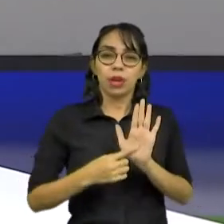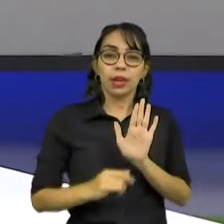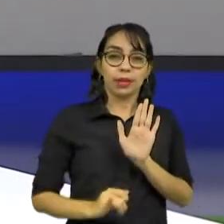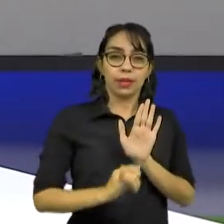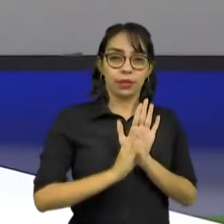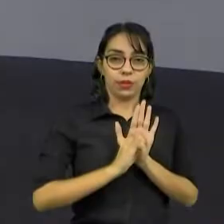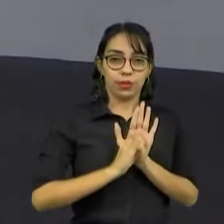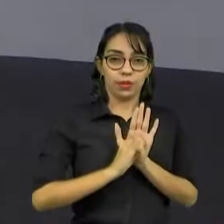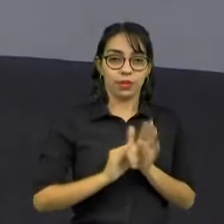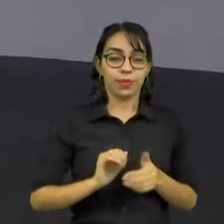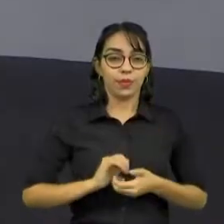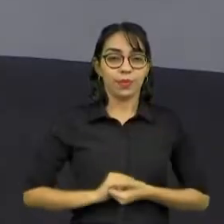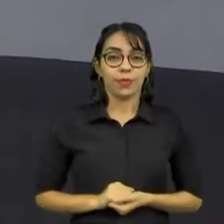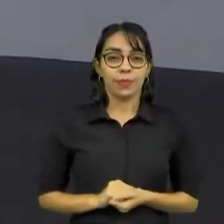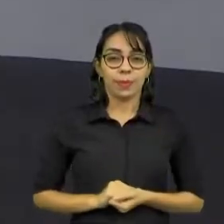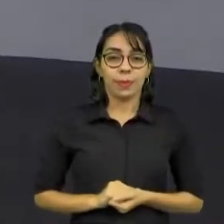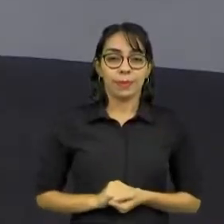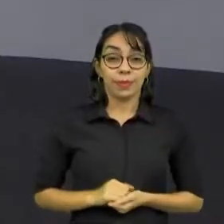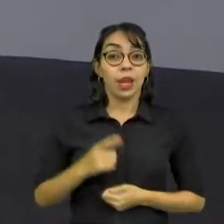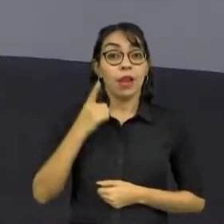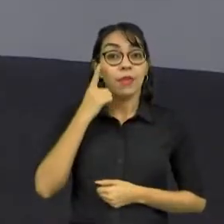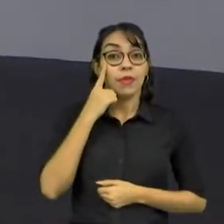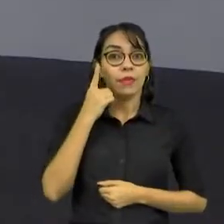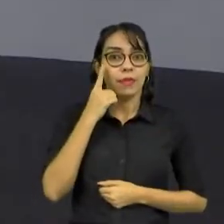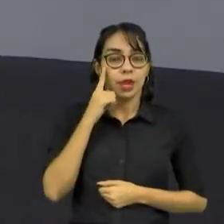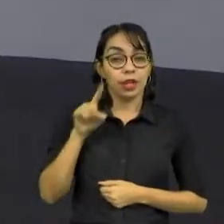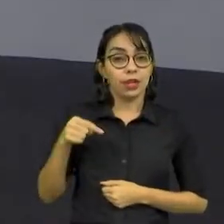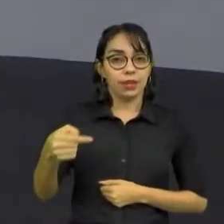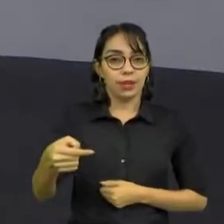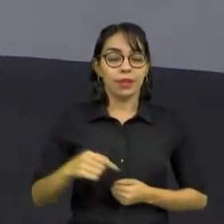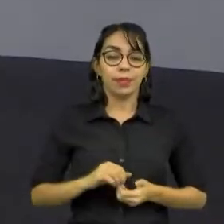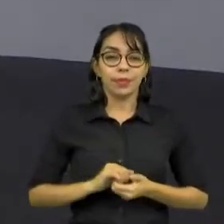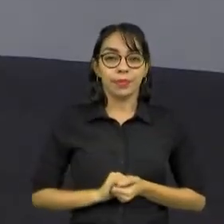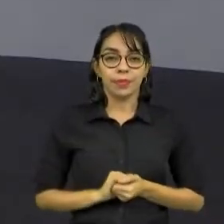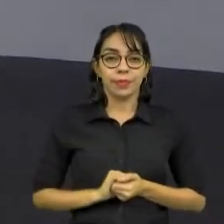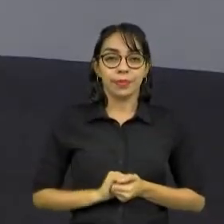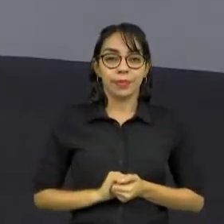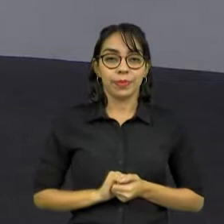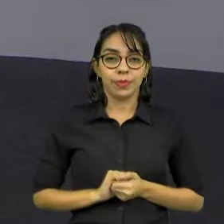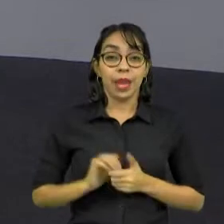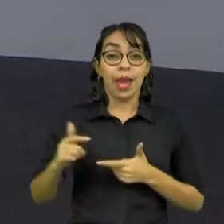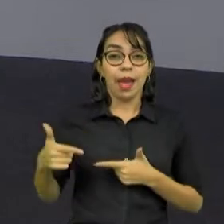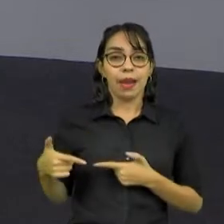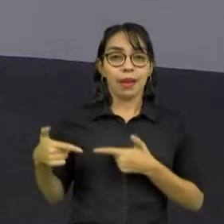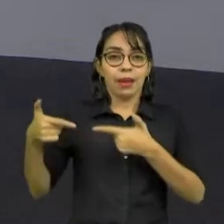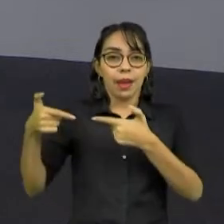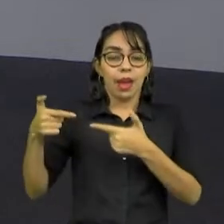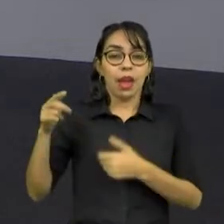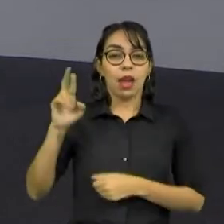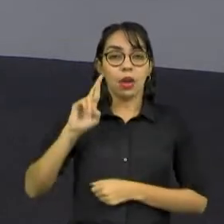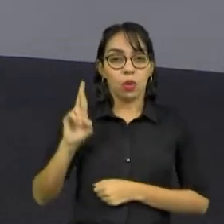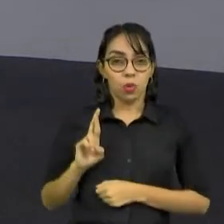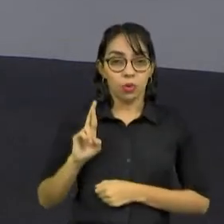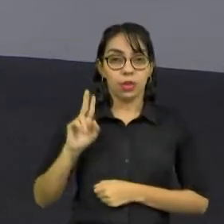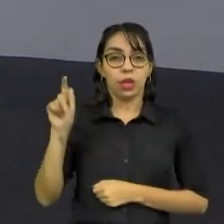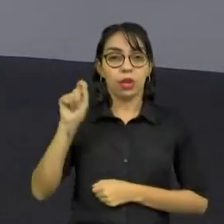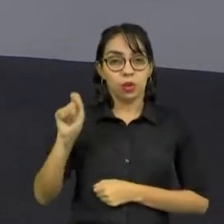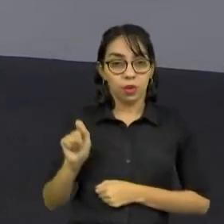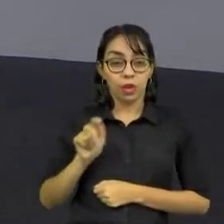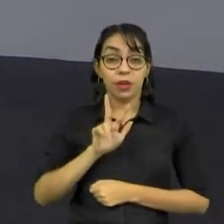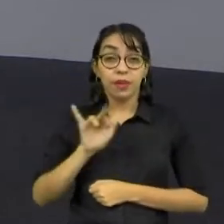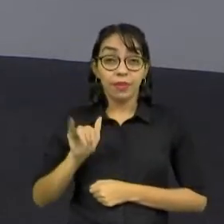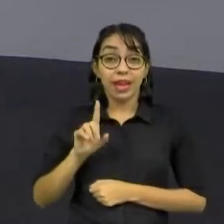foto. E veja no próximo bloco. Guerra entre Rússia e Ucrânia completa 100 dias